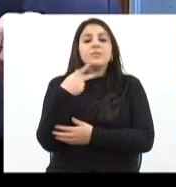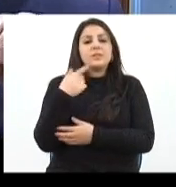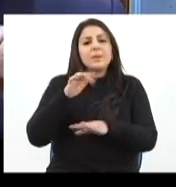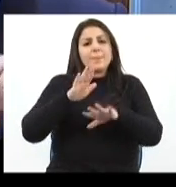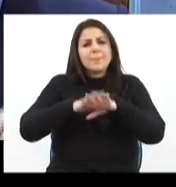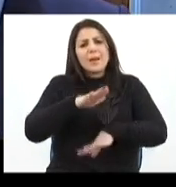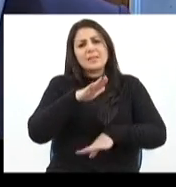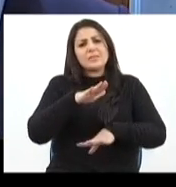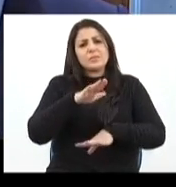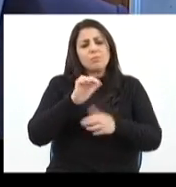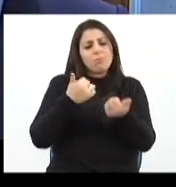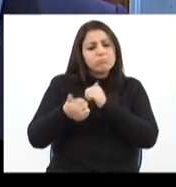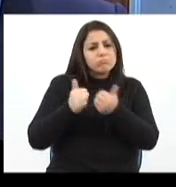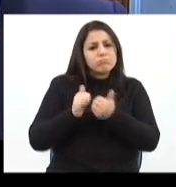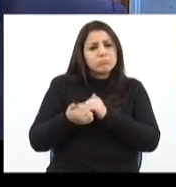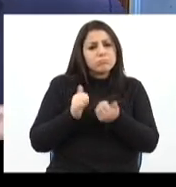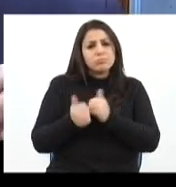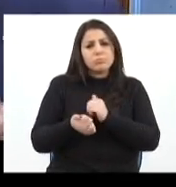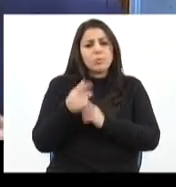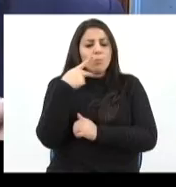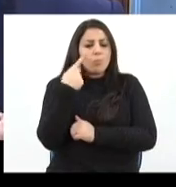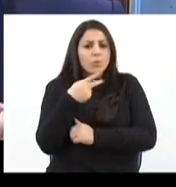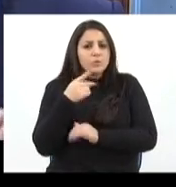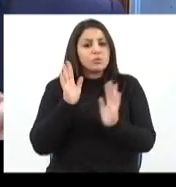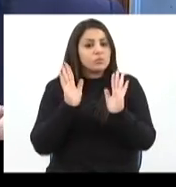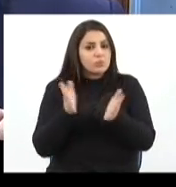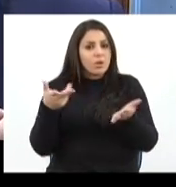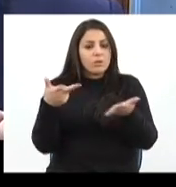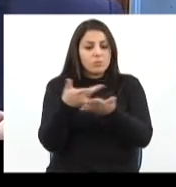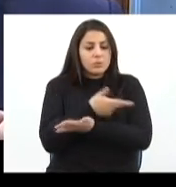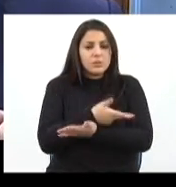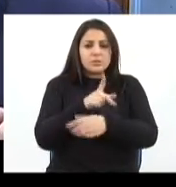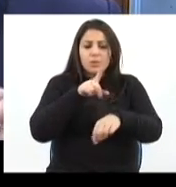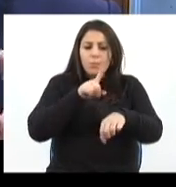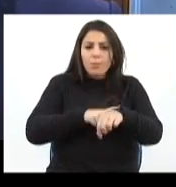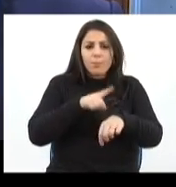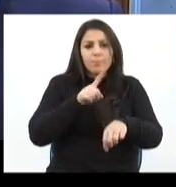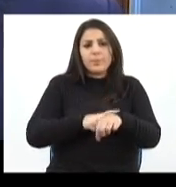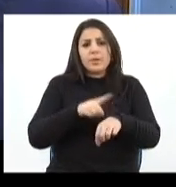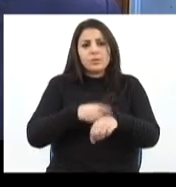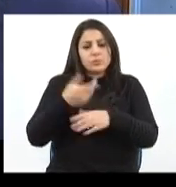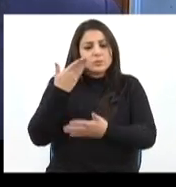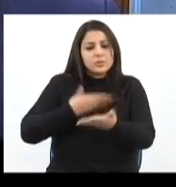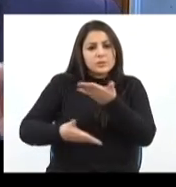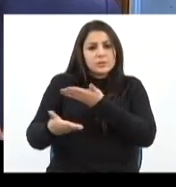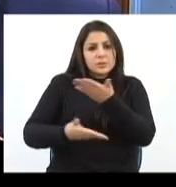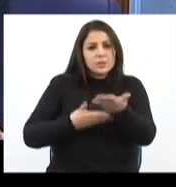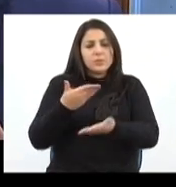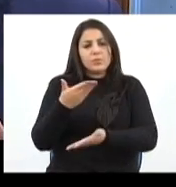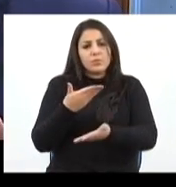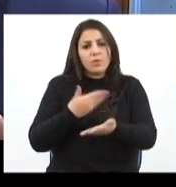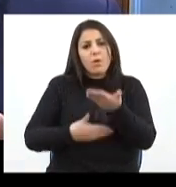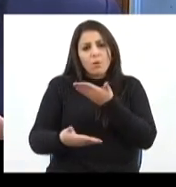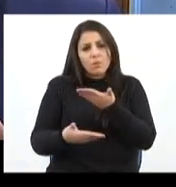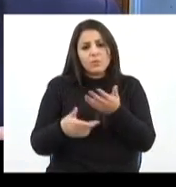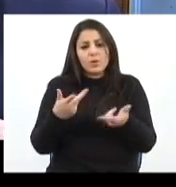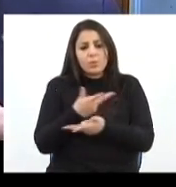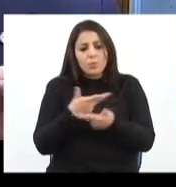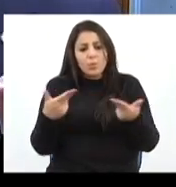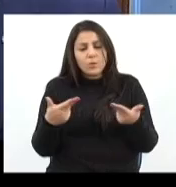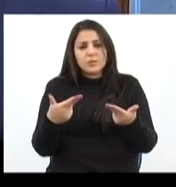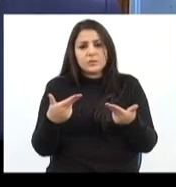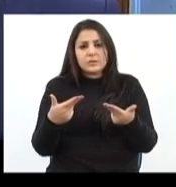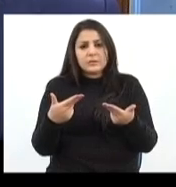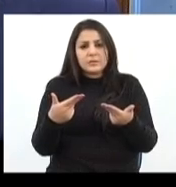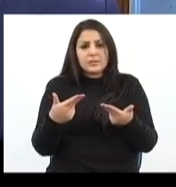avaliação política da situação. Então já ocorreu situações onde, embora o Tribunal de Contas tenha apontado, ou não